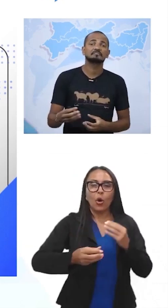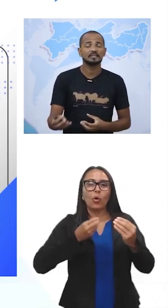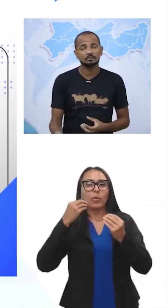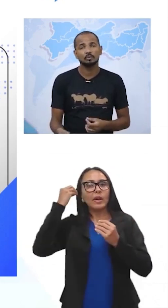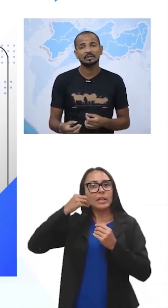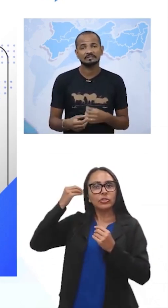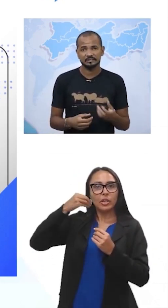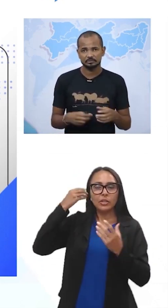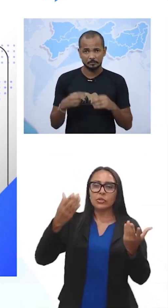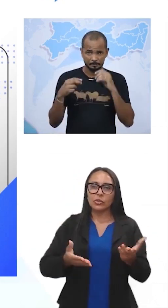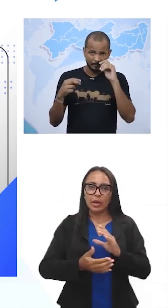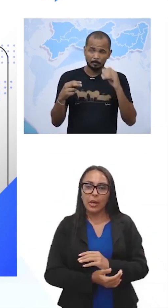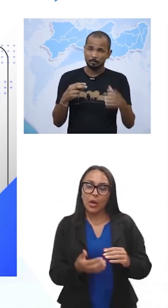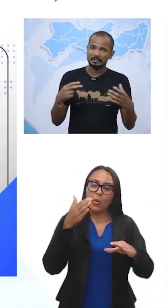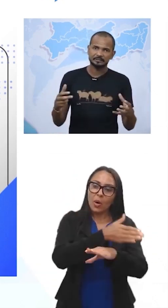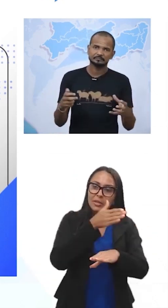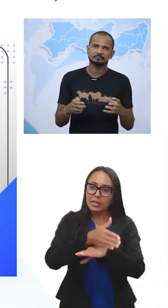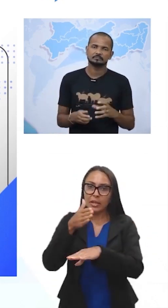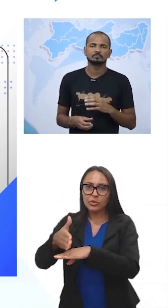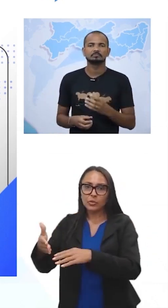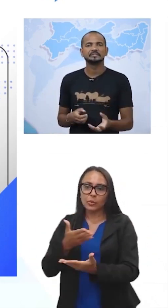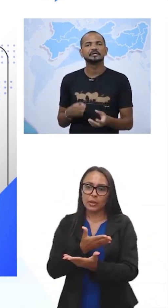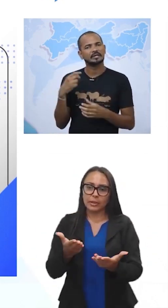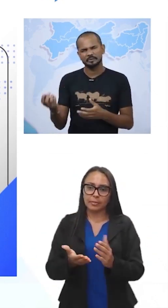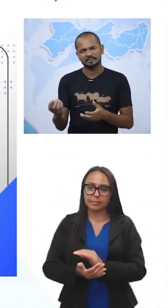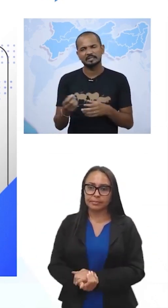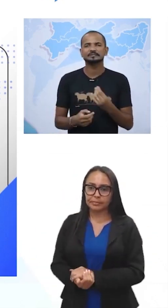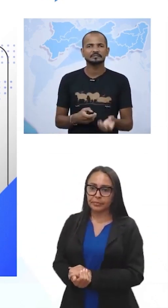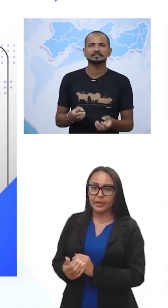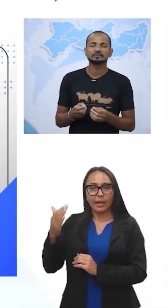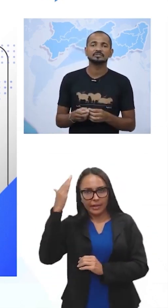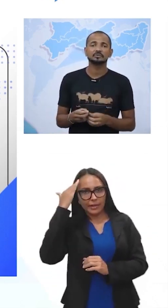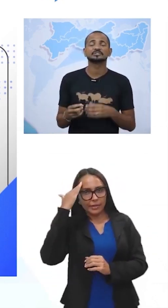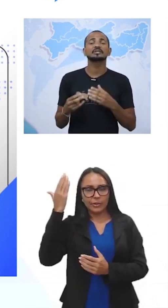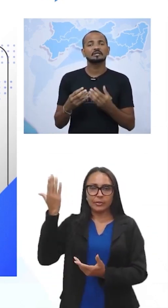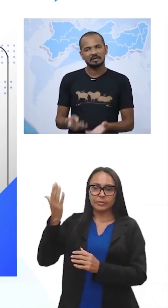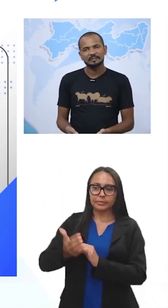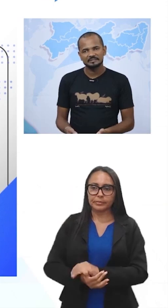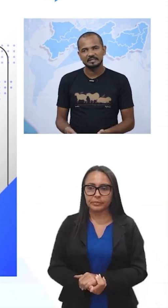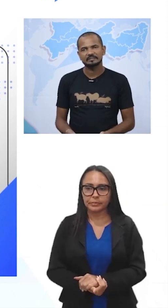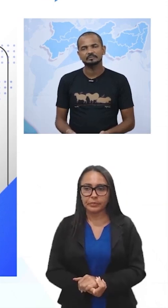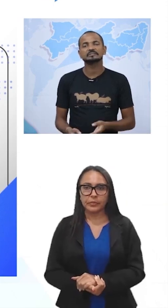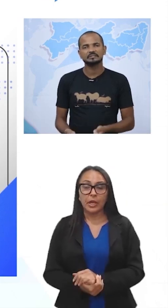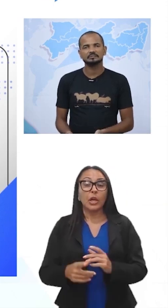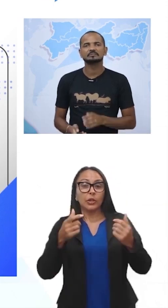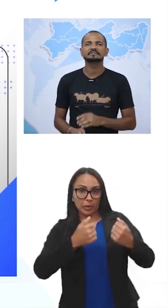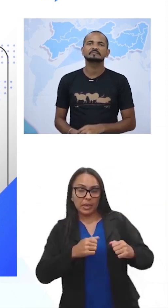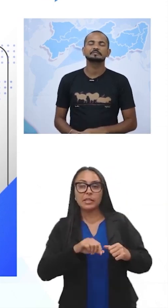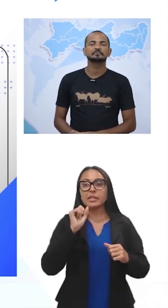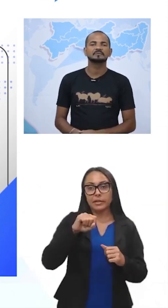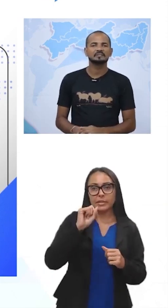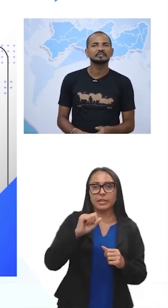está havendo o acesso por ali? Entendeu? Aí pelo Analytics, entre outras coisas. Vai precisar, então, sim,